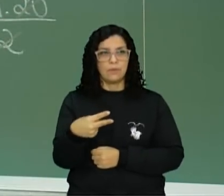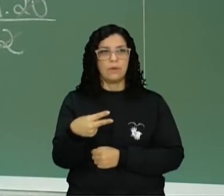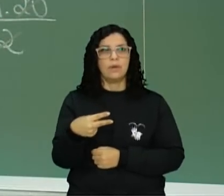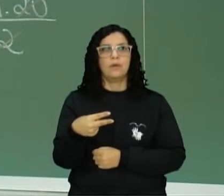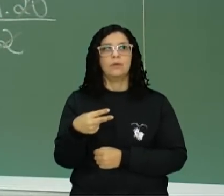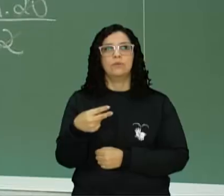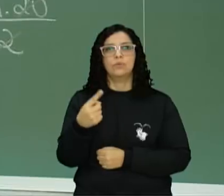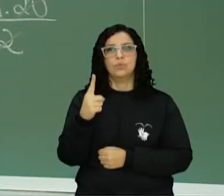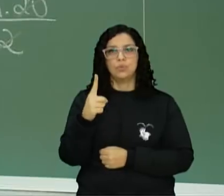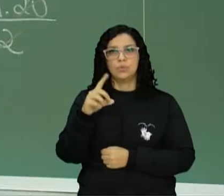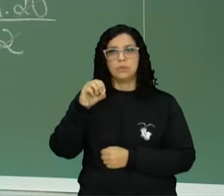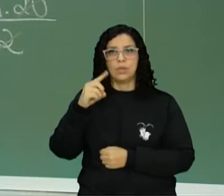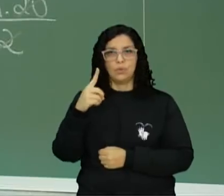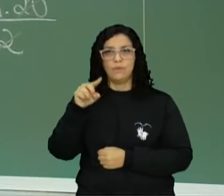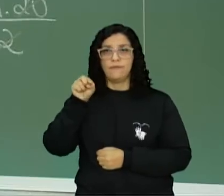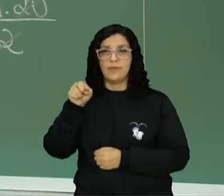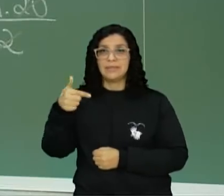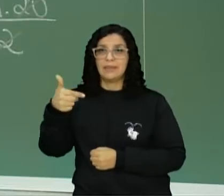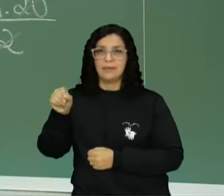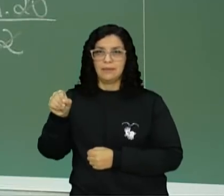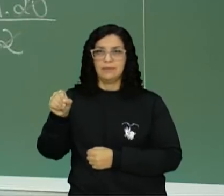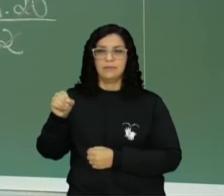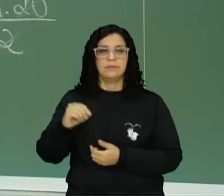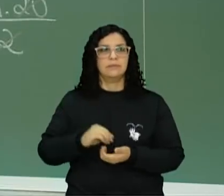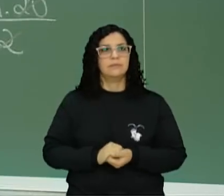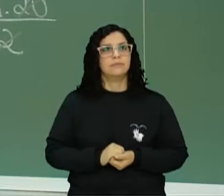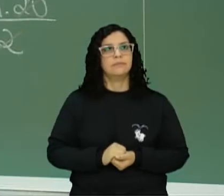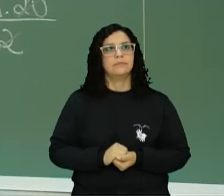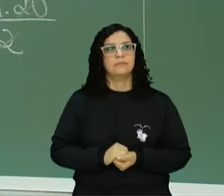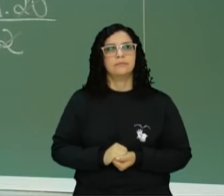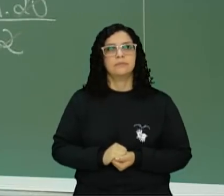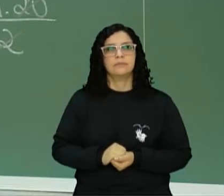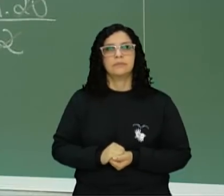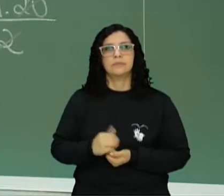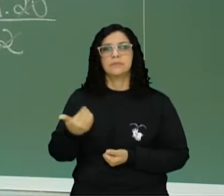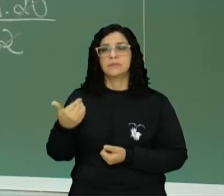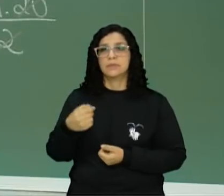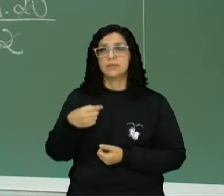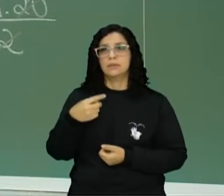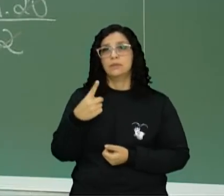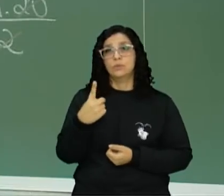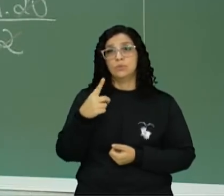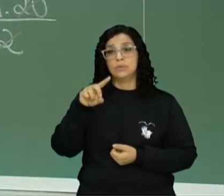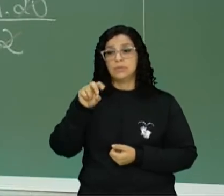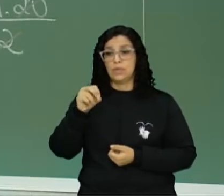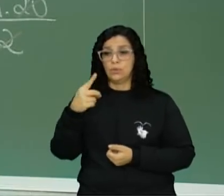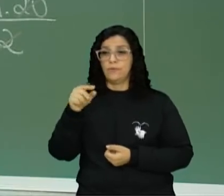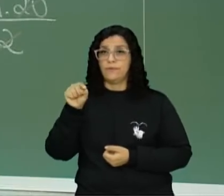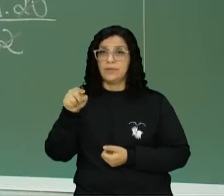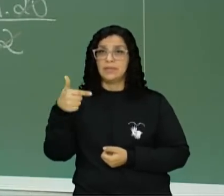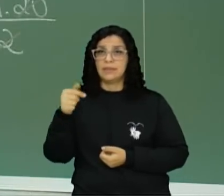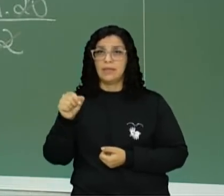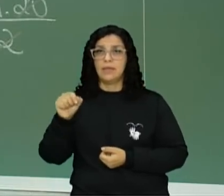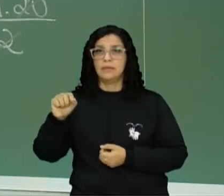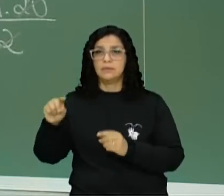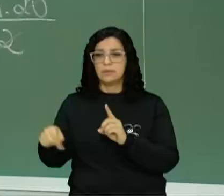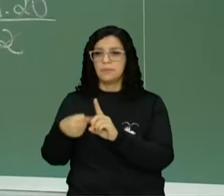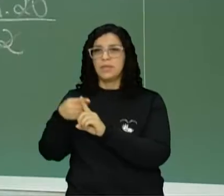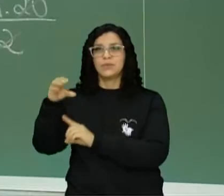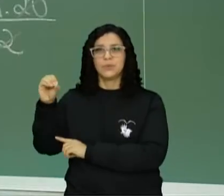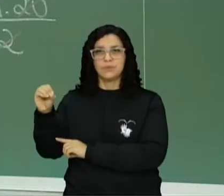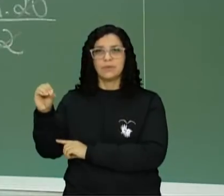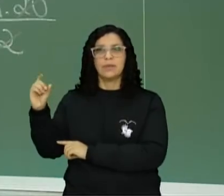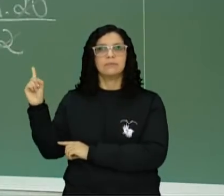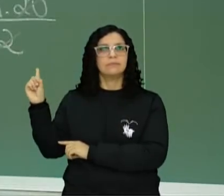primeiros termos é 101 vezes 10. 101 vezes 10 é só acrescentar um zero